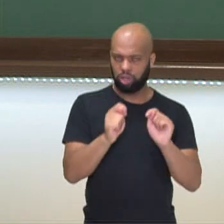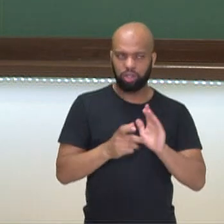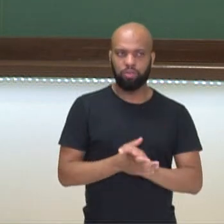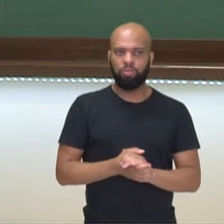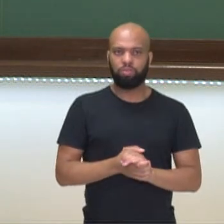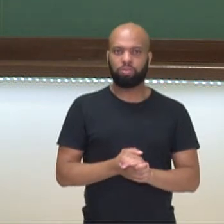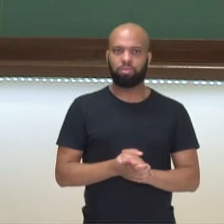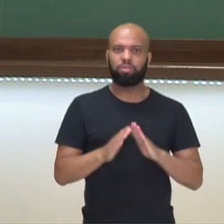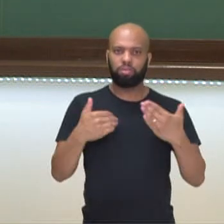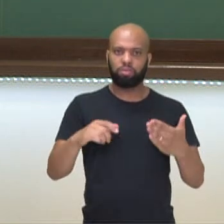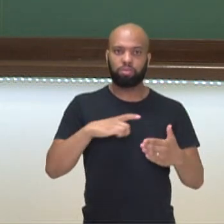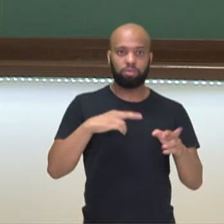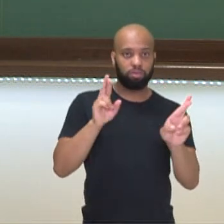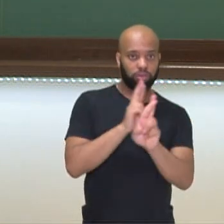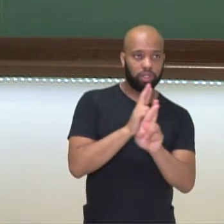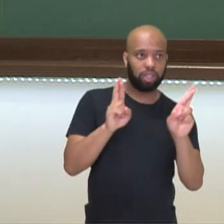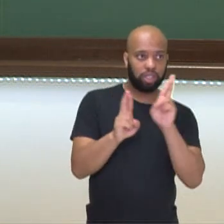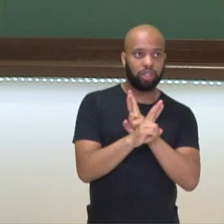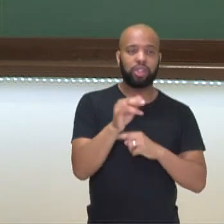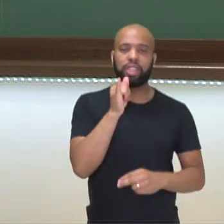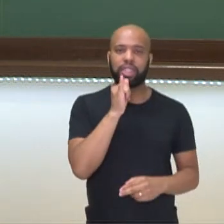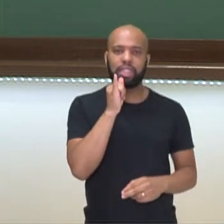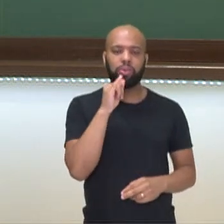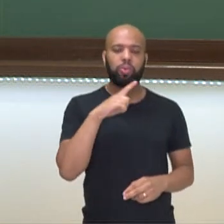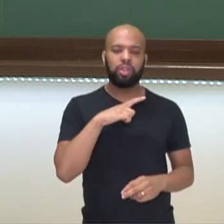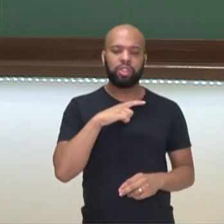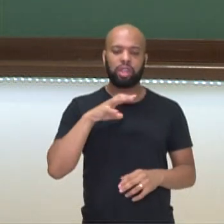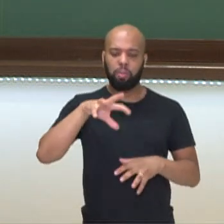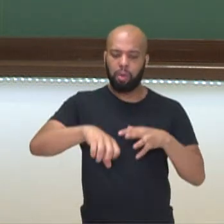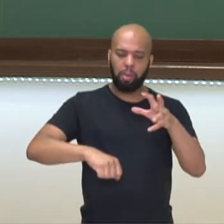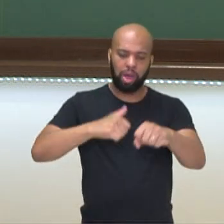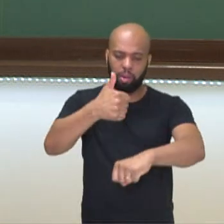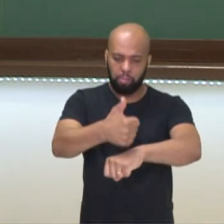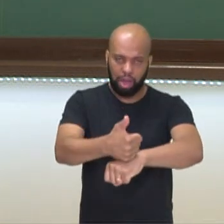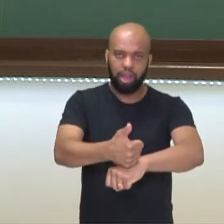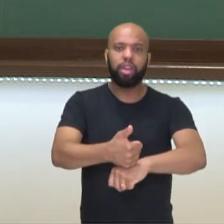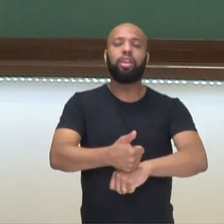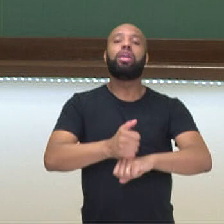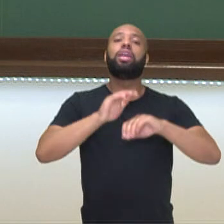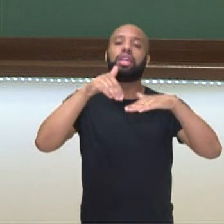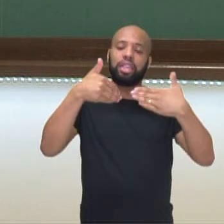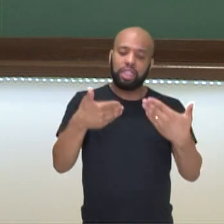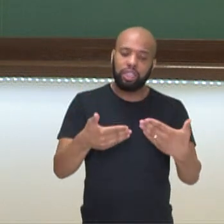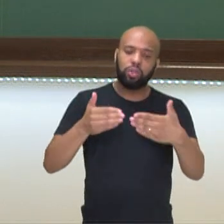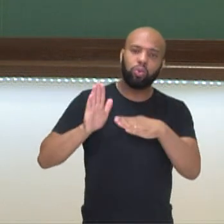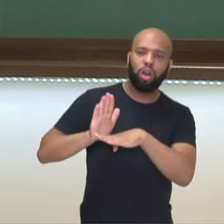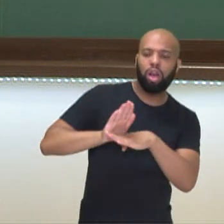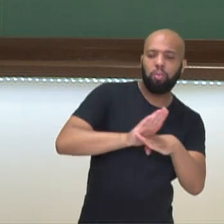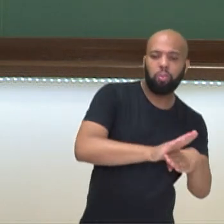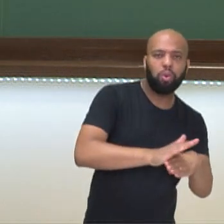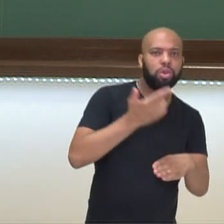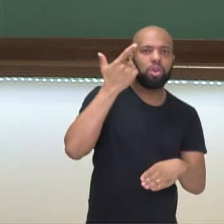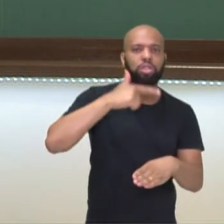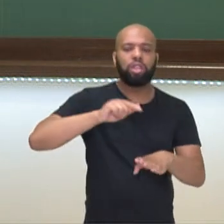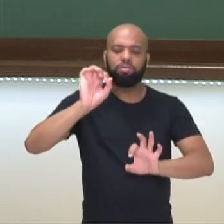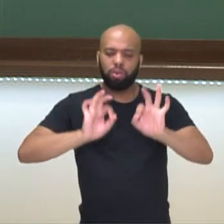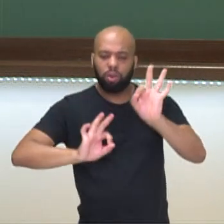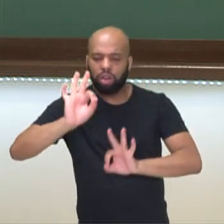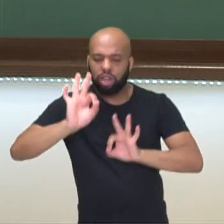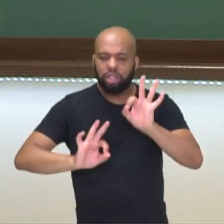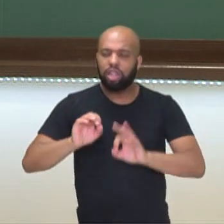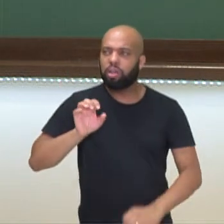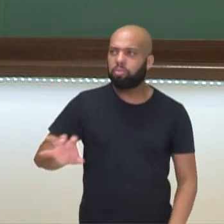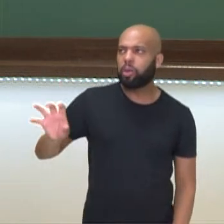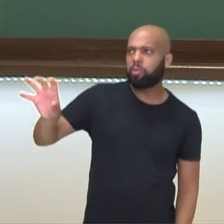Então, questões relacionadas como a colonização, processo de ocupação, também auxiliam muito para que se possa organizar essas